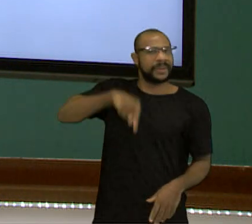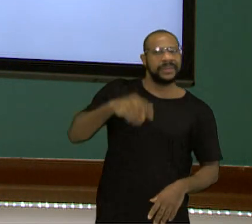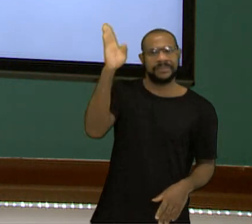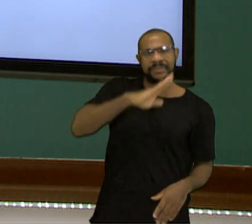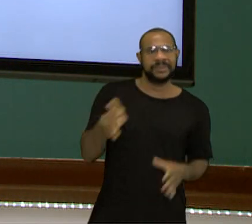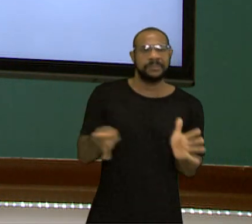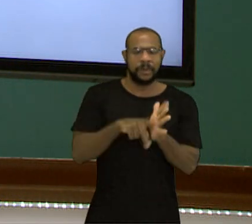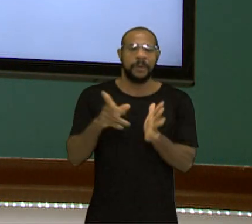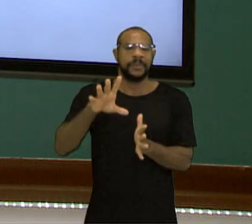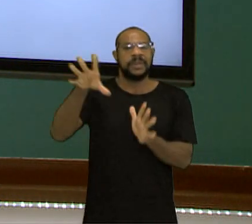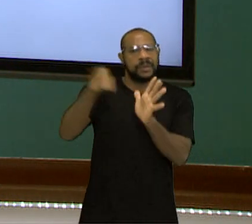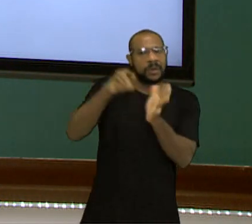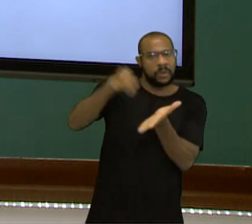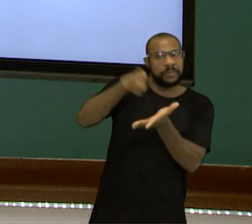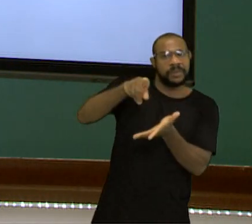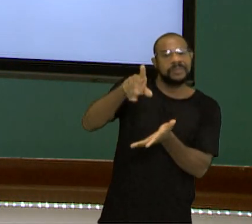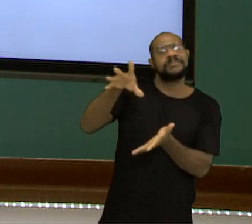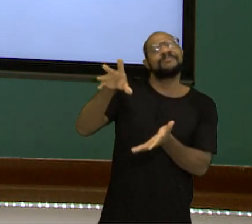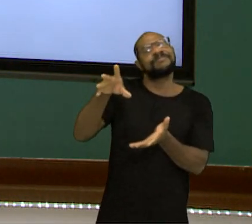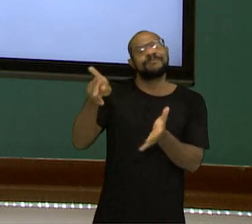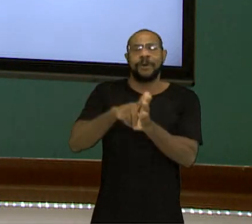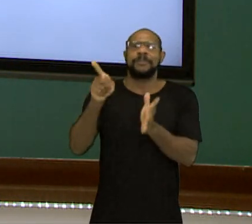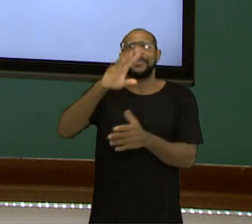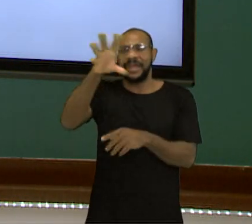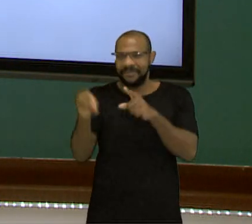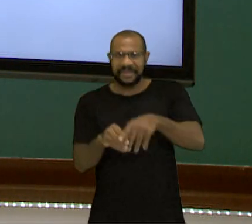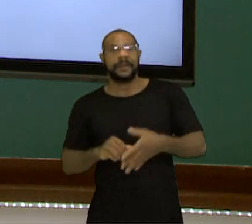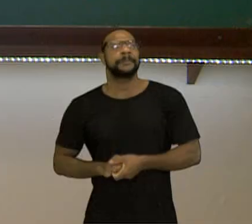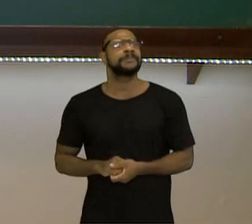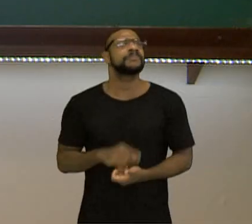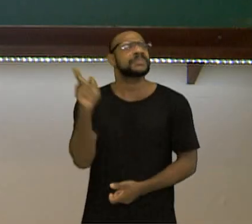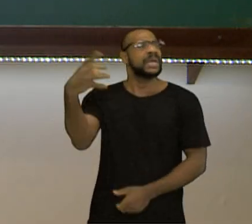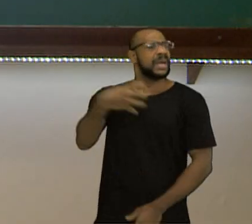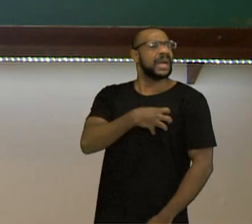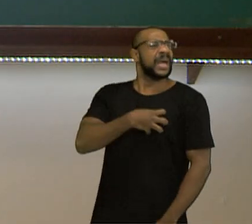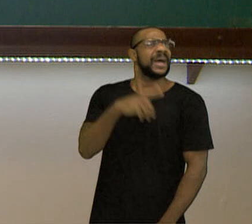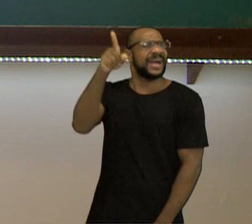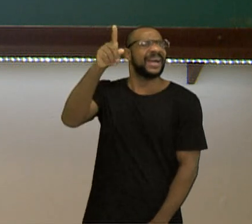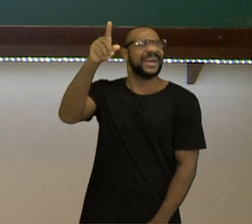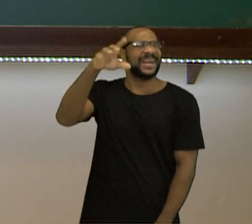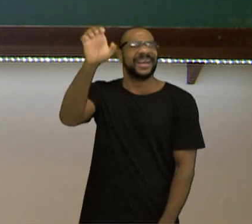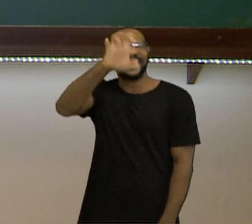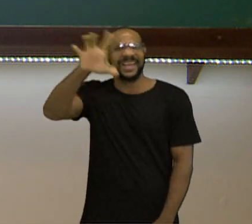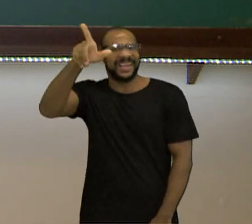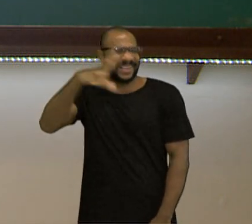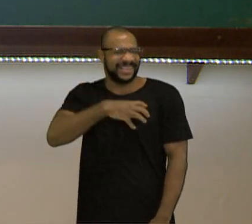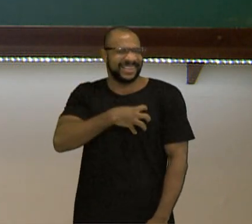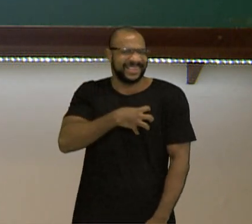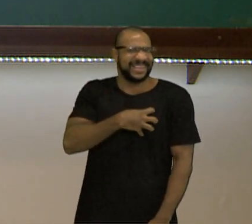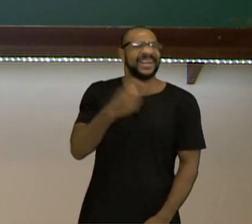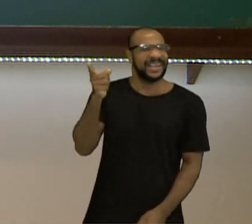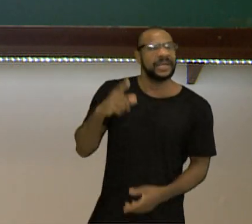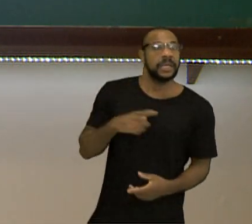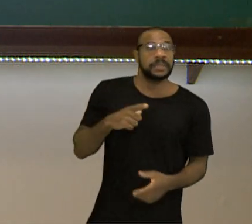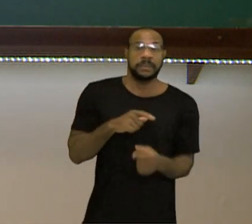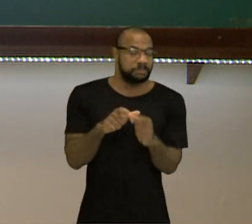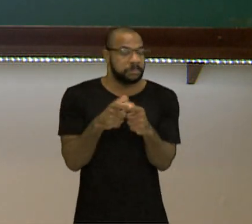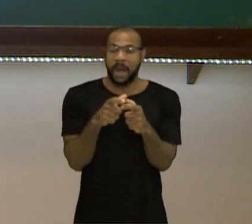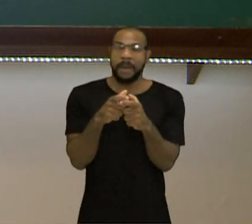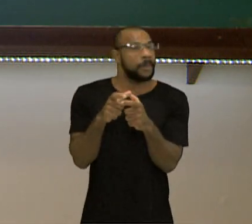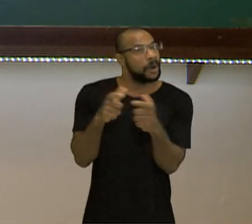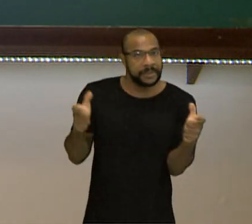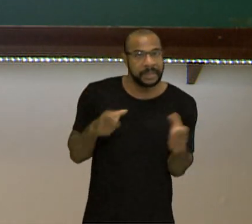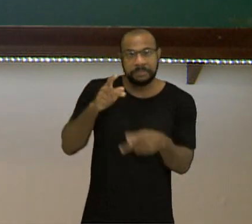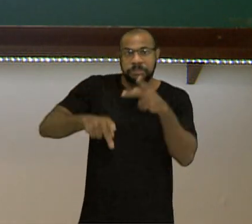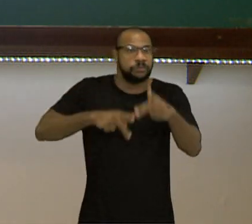de origem africana. A cidade de Salvador, na Bahia, ela tem mais de 80% da sua população descendentes